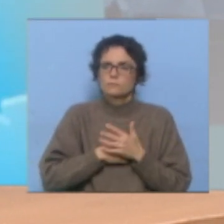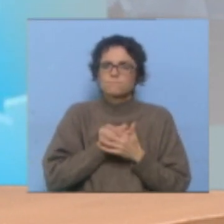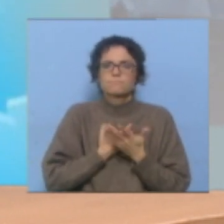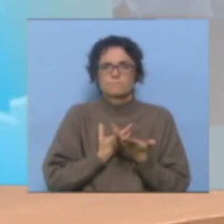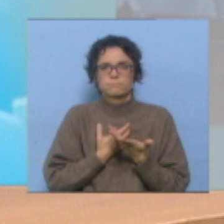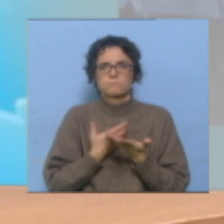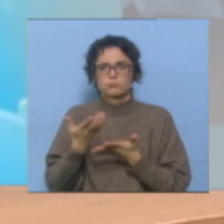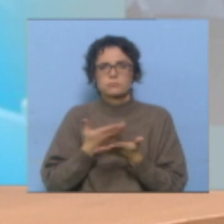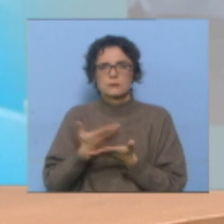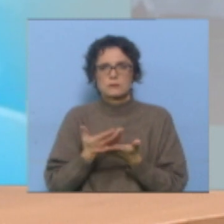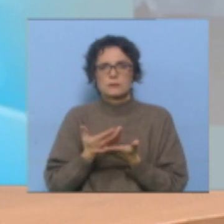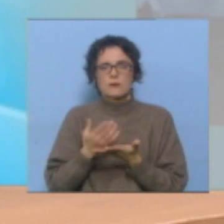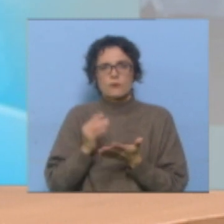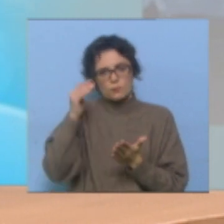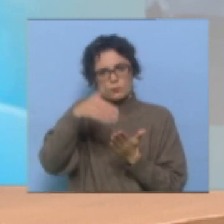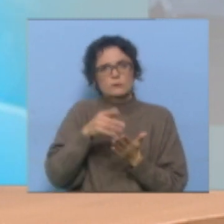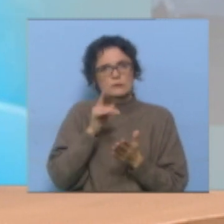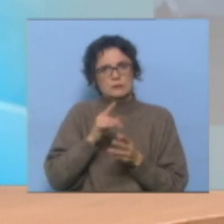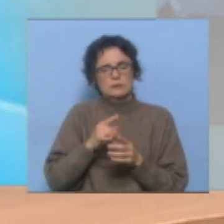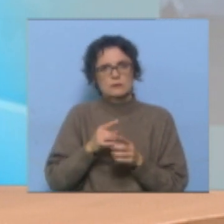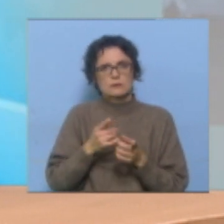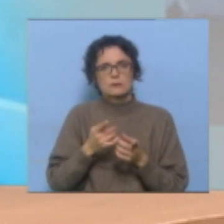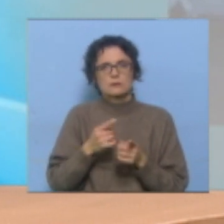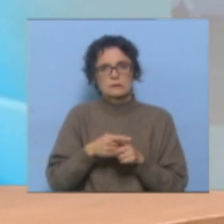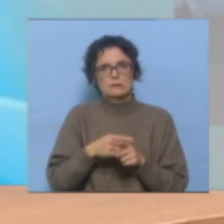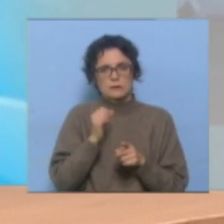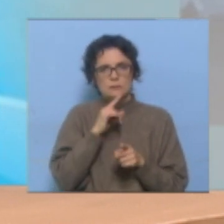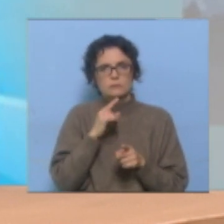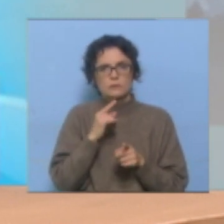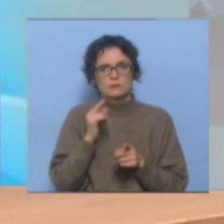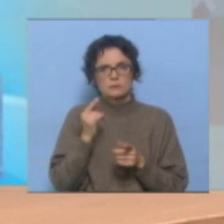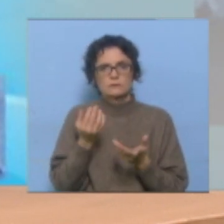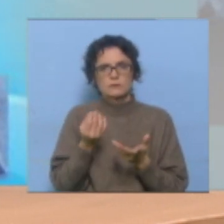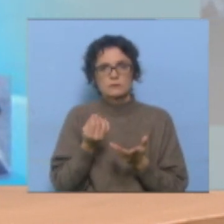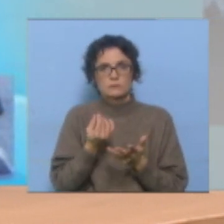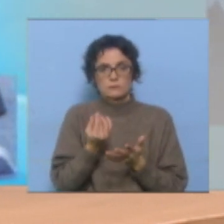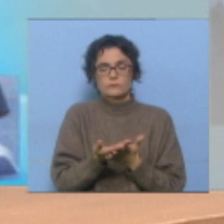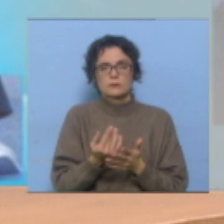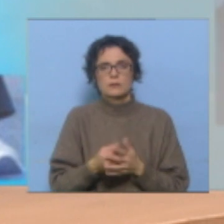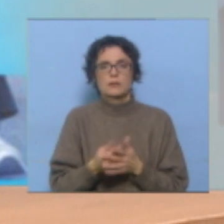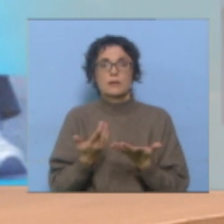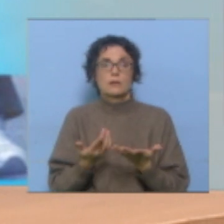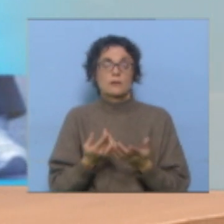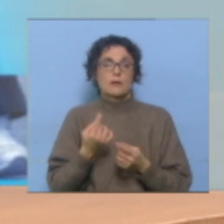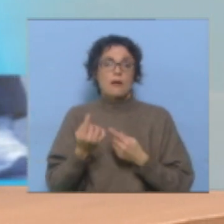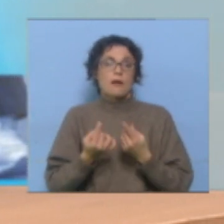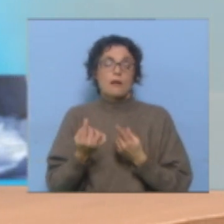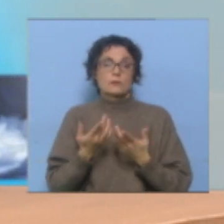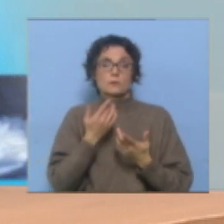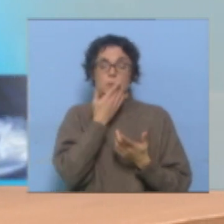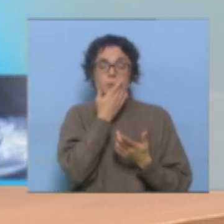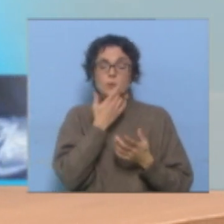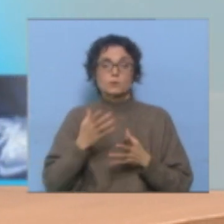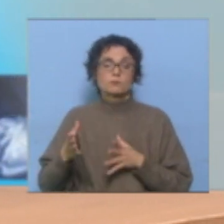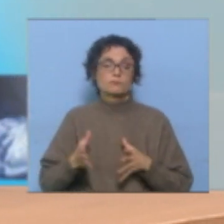ele iniciou uma diocese à luz das orientações